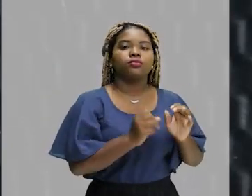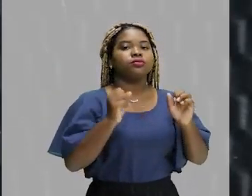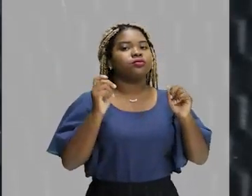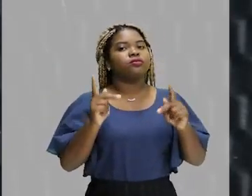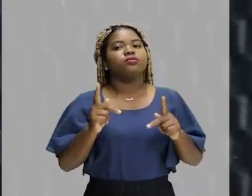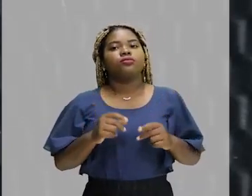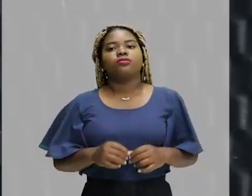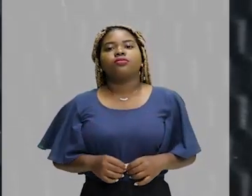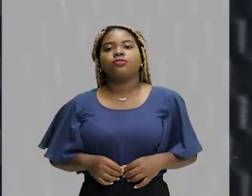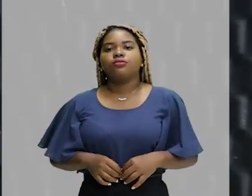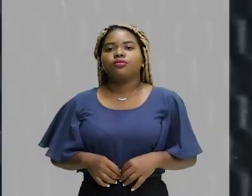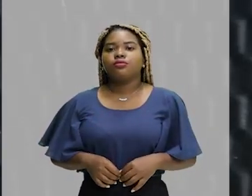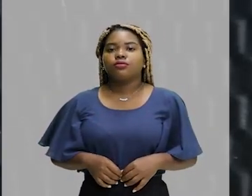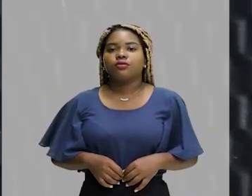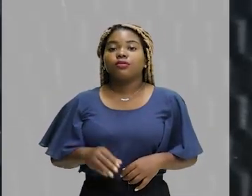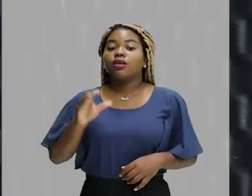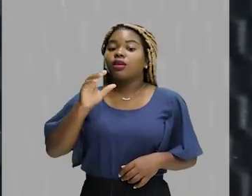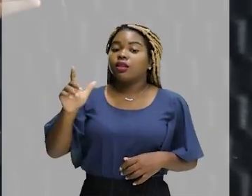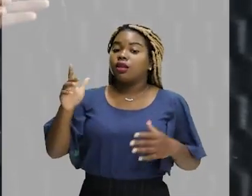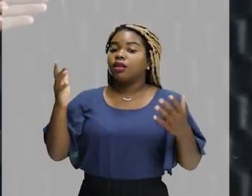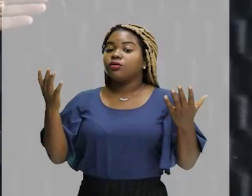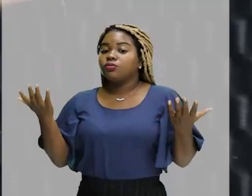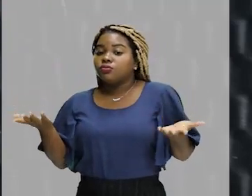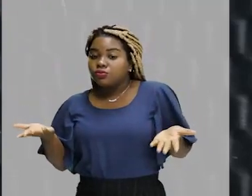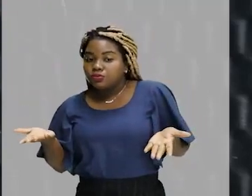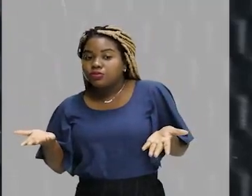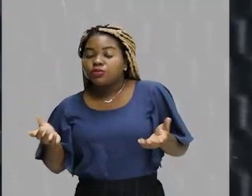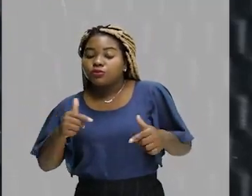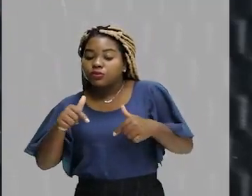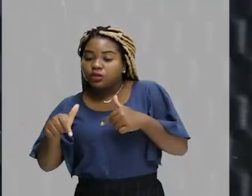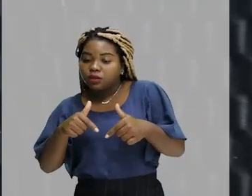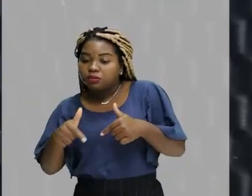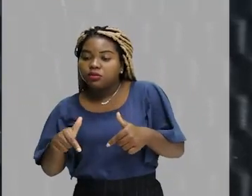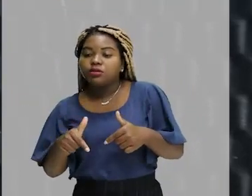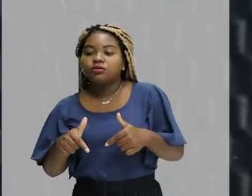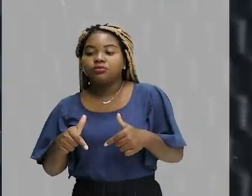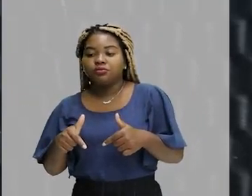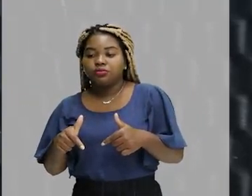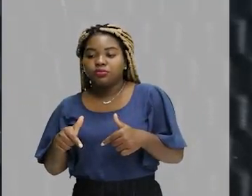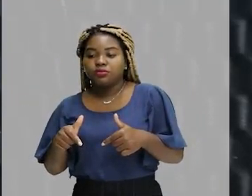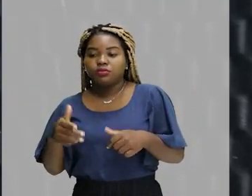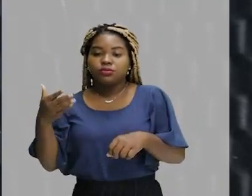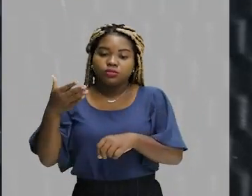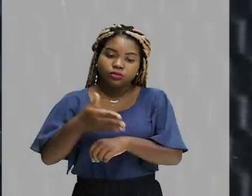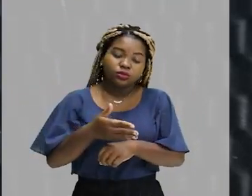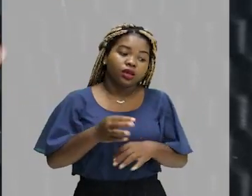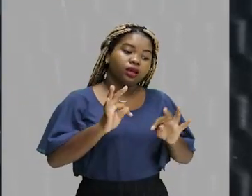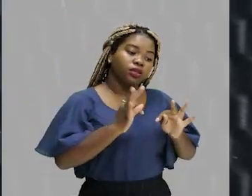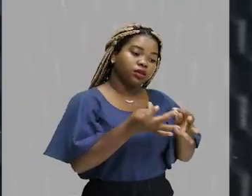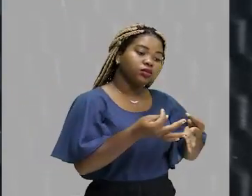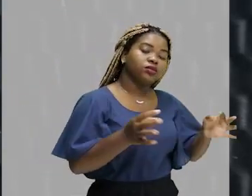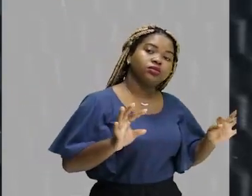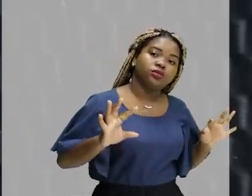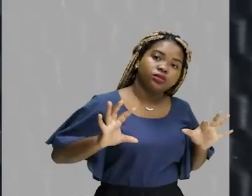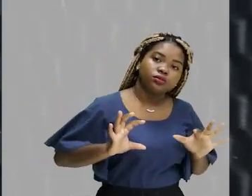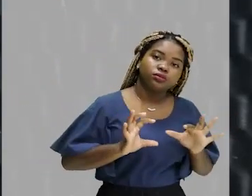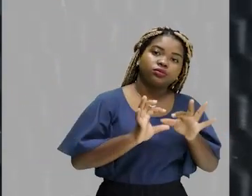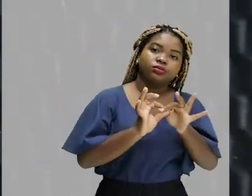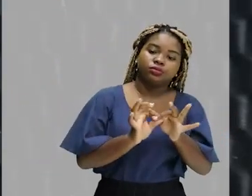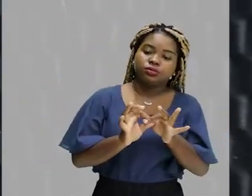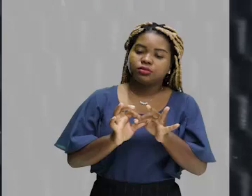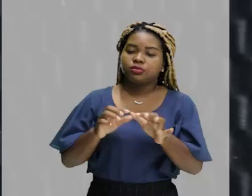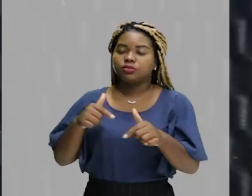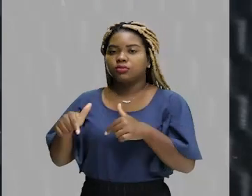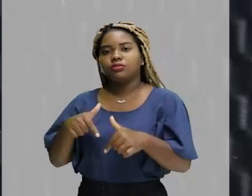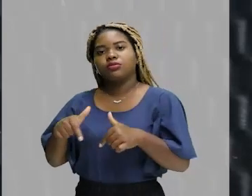novamente. E, claro, desde quando o trabalho existe, a tecnologia está associada ao trabalho. Eu não vou